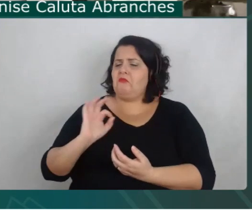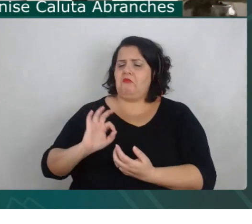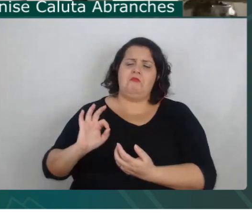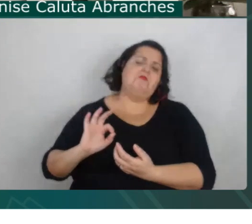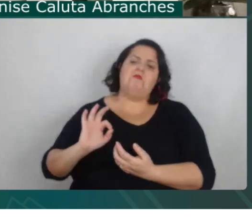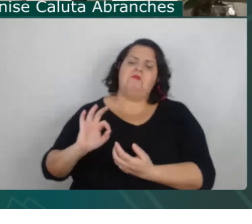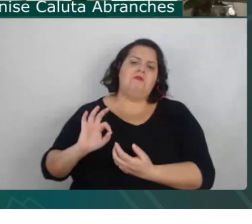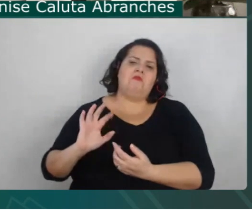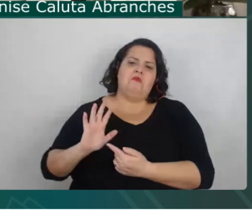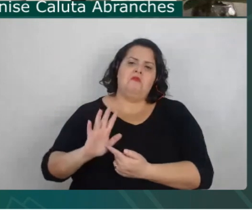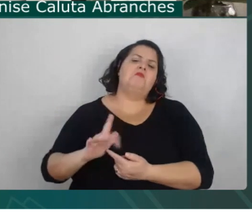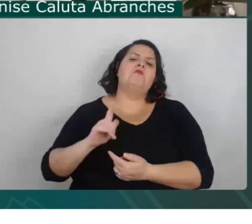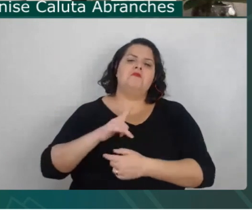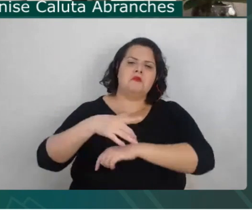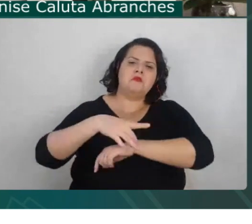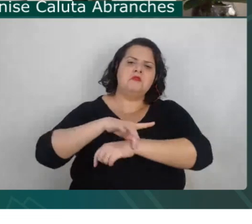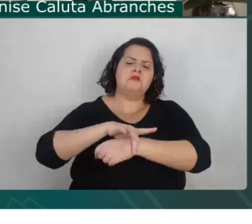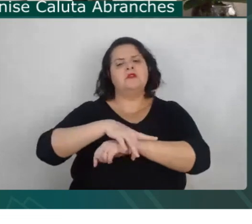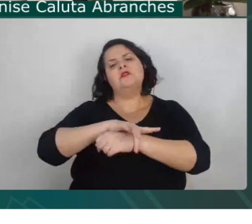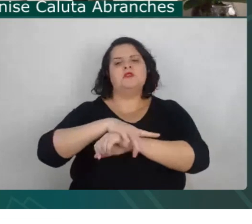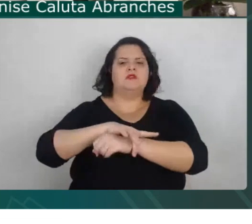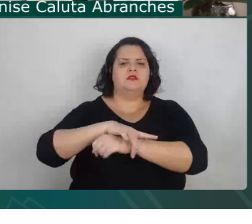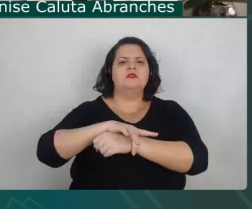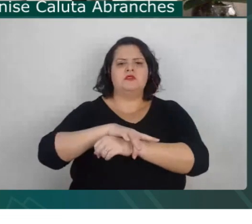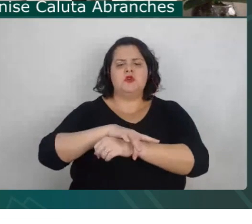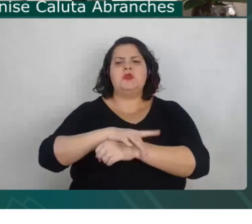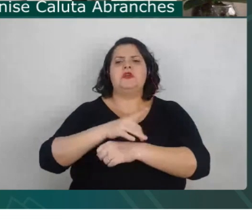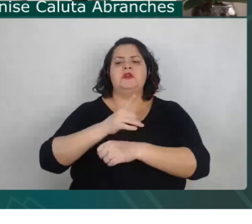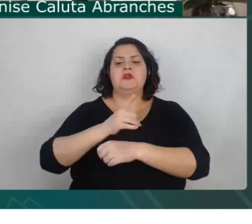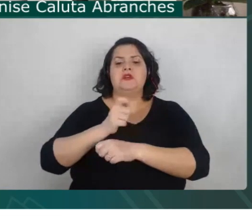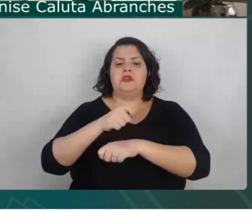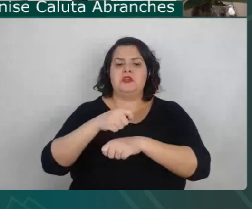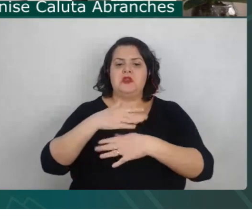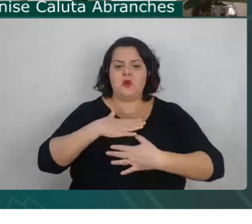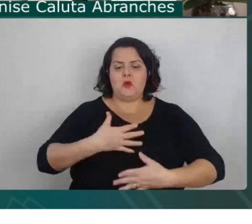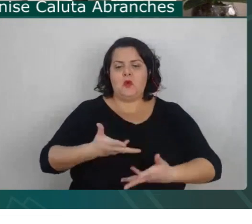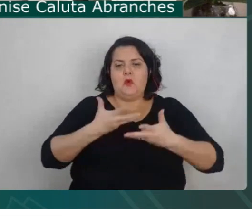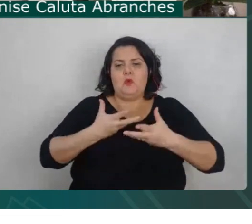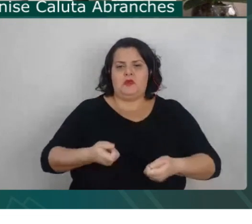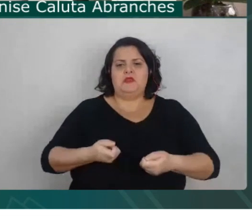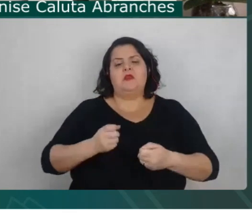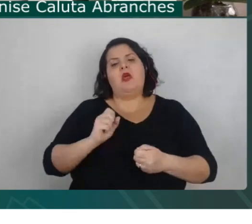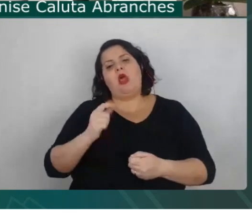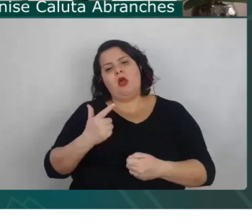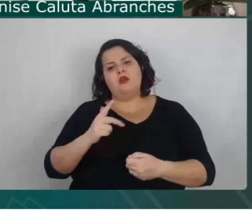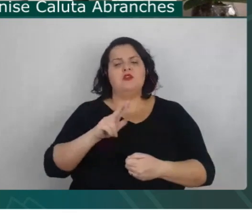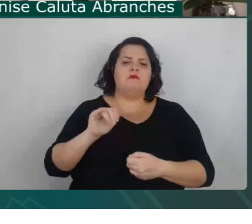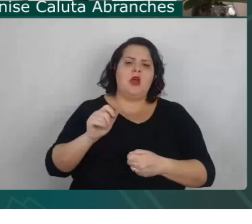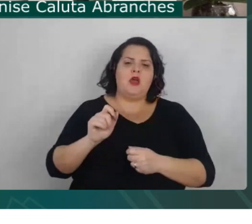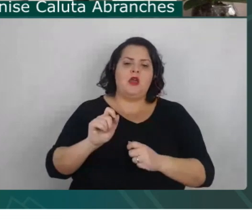de reatogenicidade bastante aceitáveis, né? E a gente vai acompanhar a segurança durante todo esse tempo.